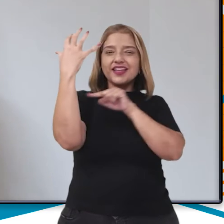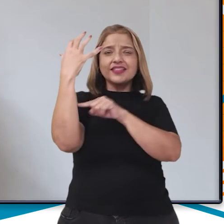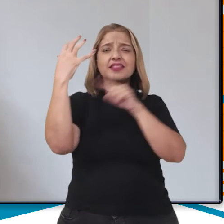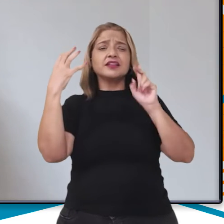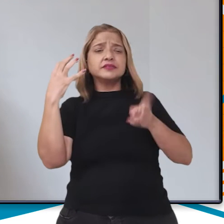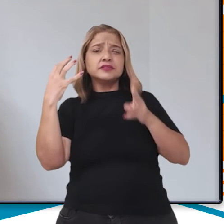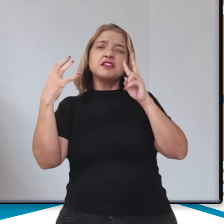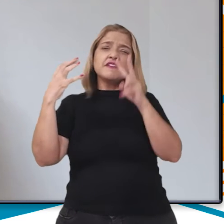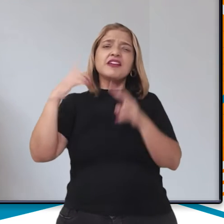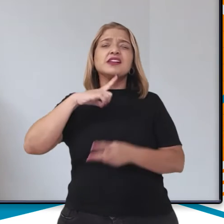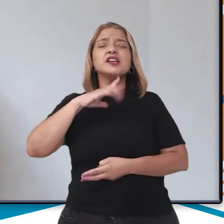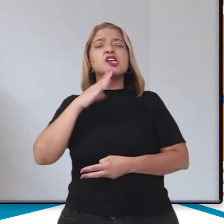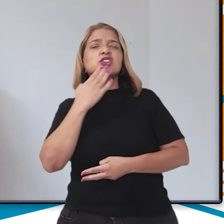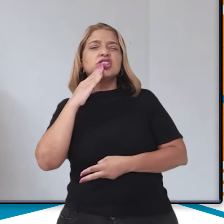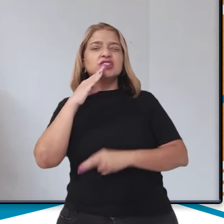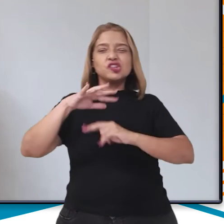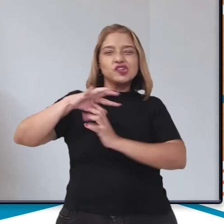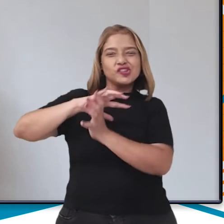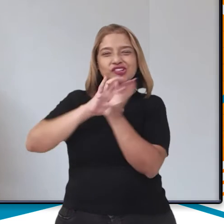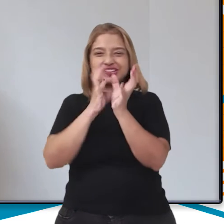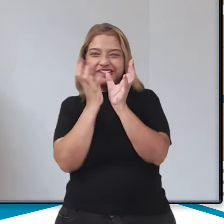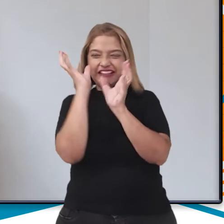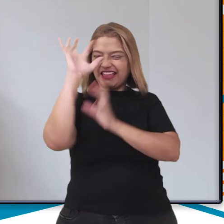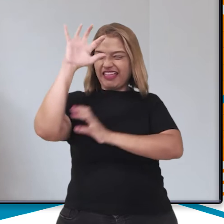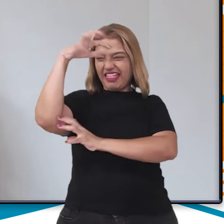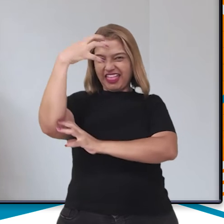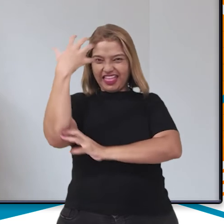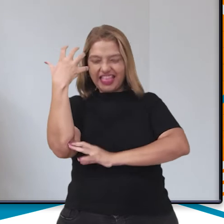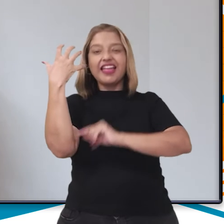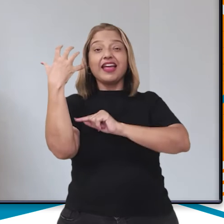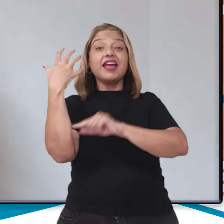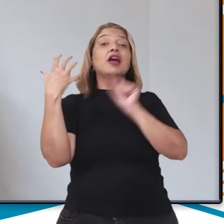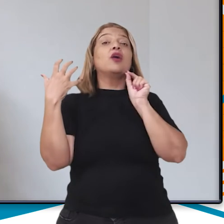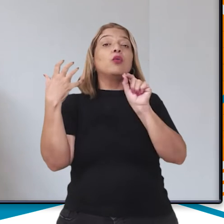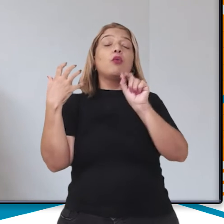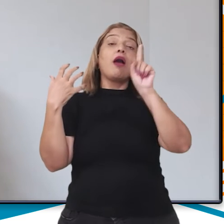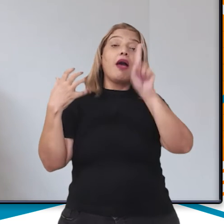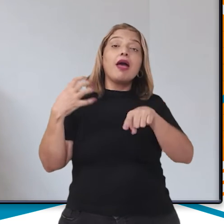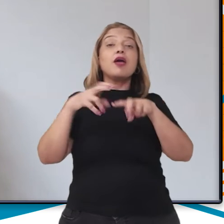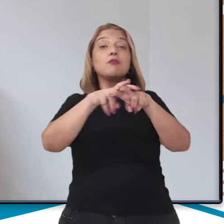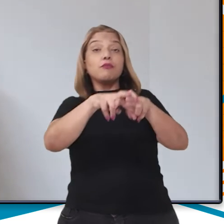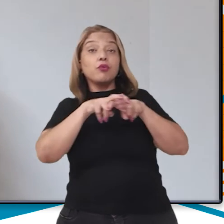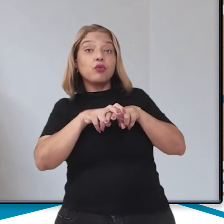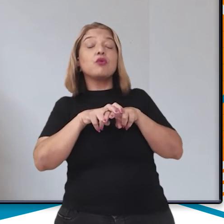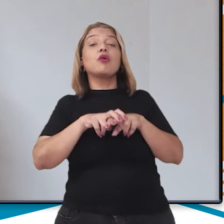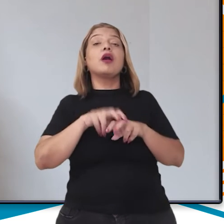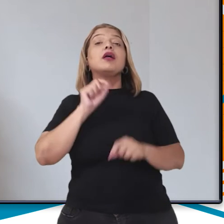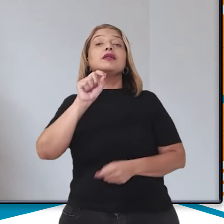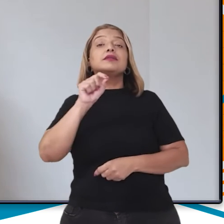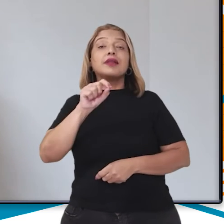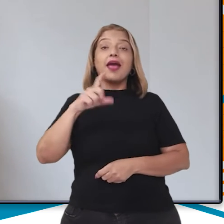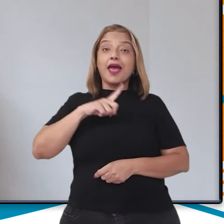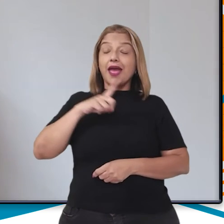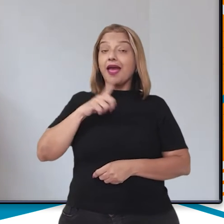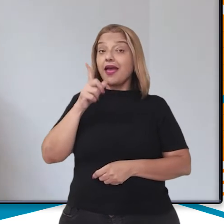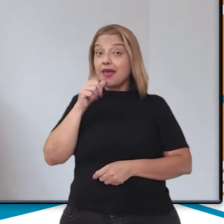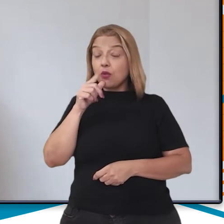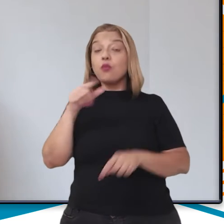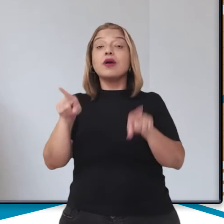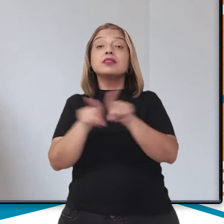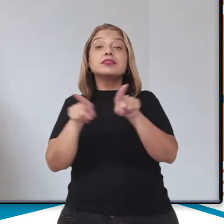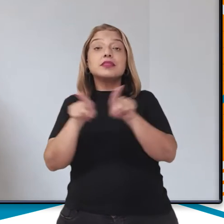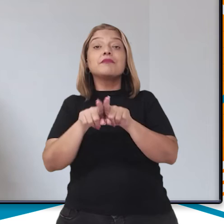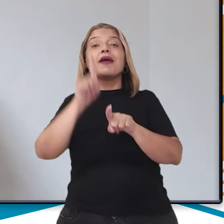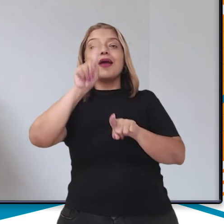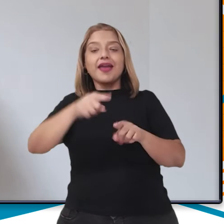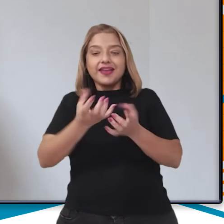das árvores, o fato delas serem tortuosas, tem a ver tanto com a questão de água, mas principalmente